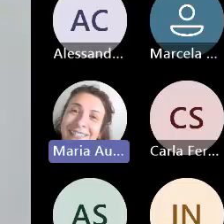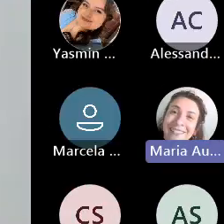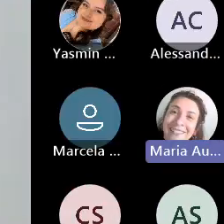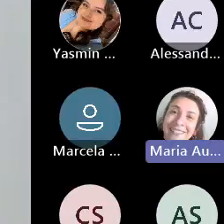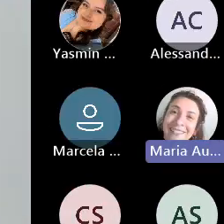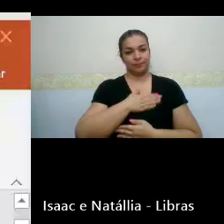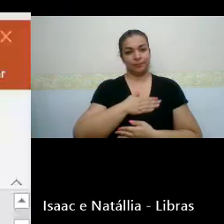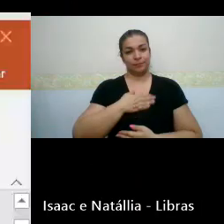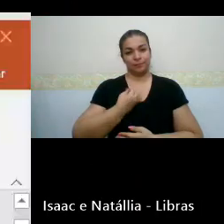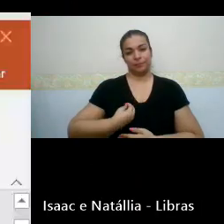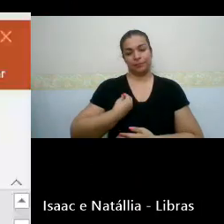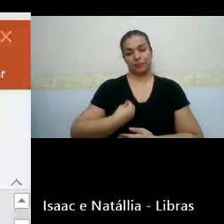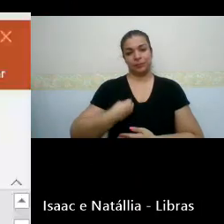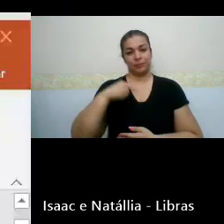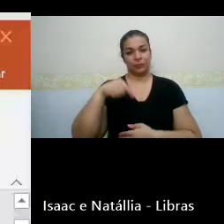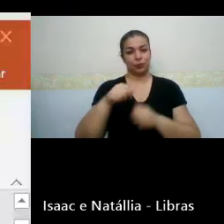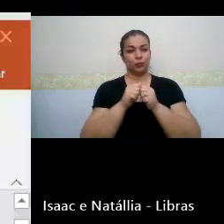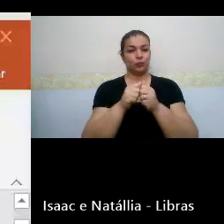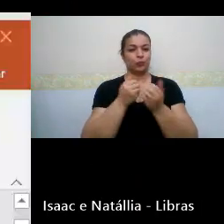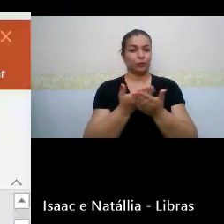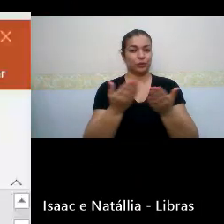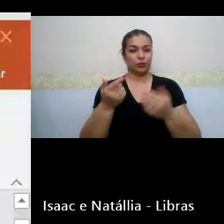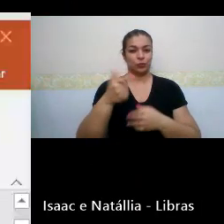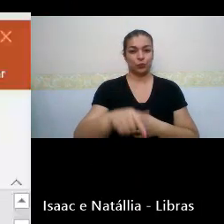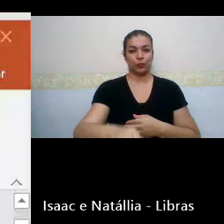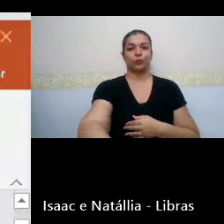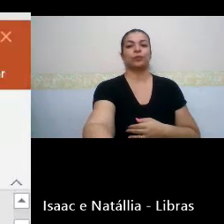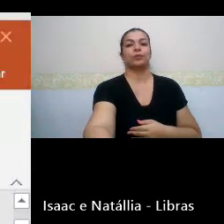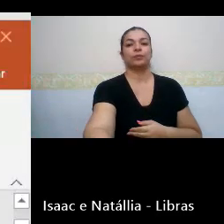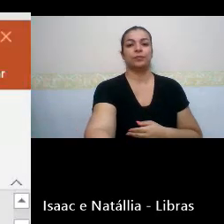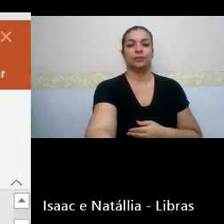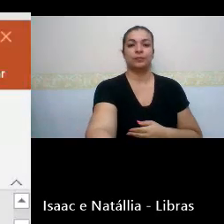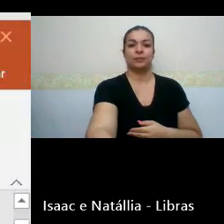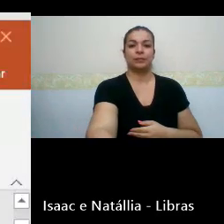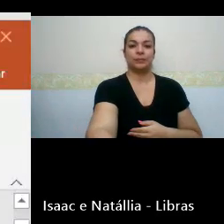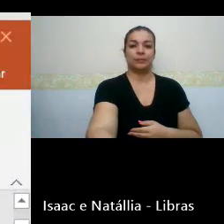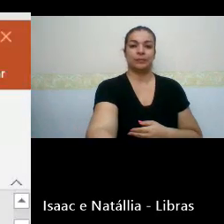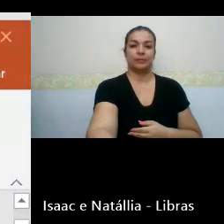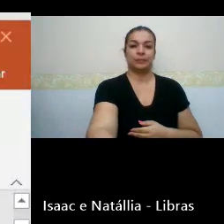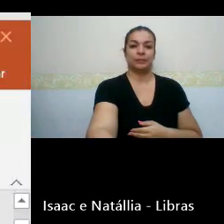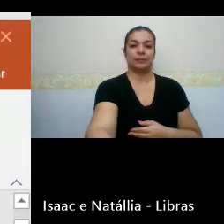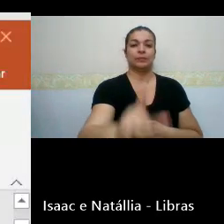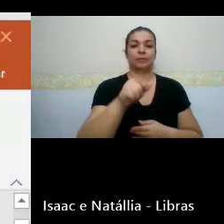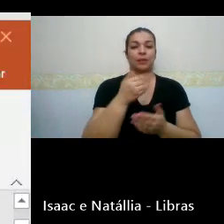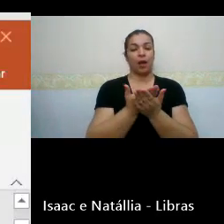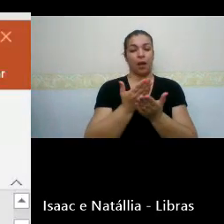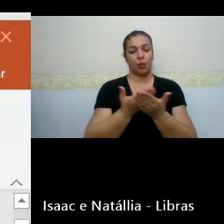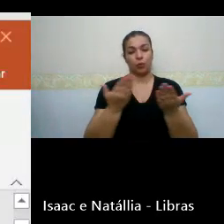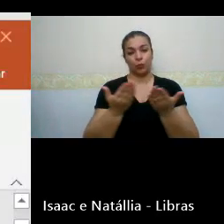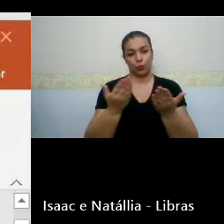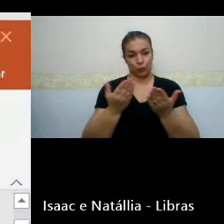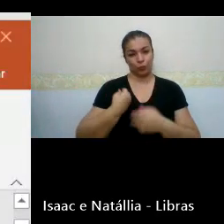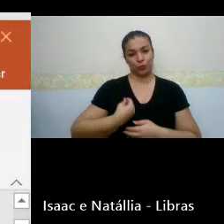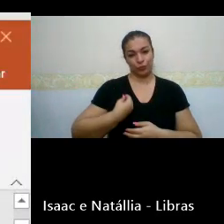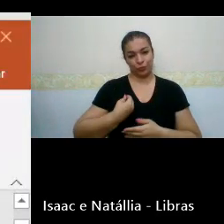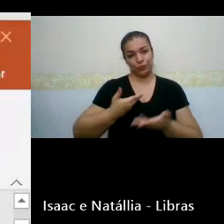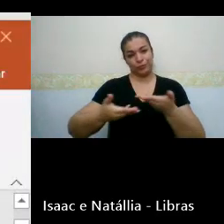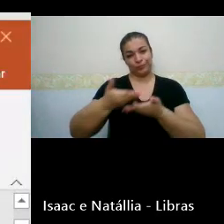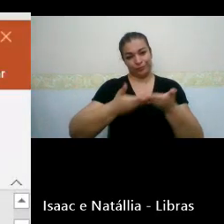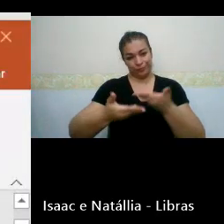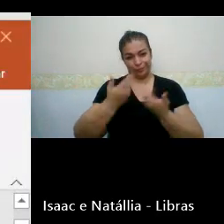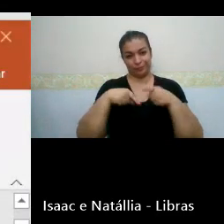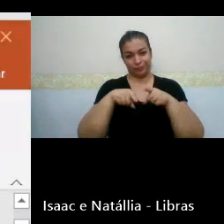estar reunida com vocês mais uma vez em um encontro síncrono. A temática de hoje é a nossa disciplina